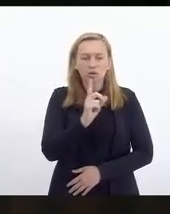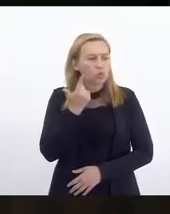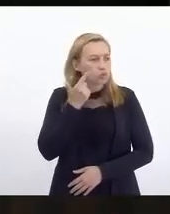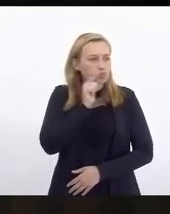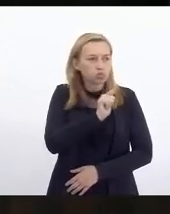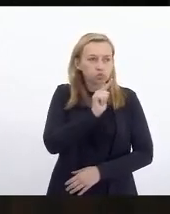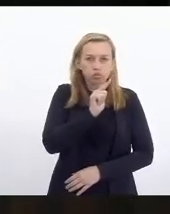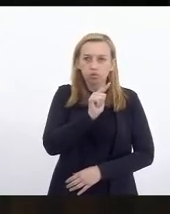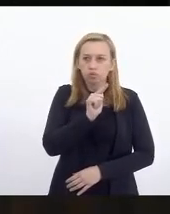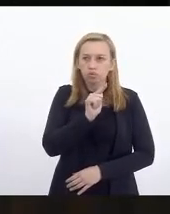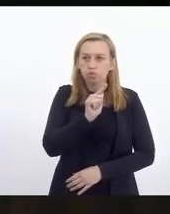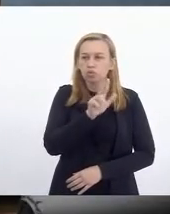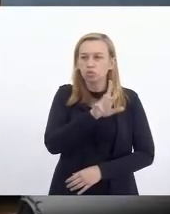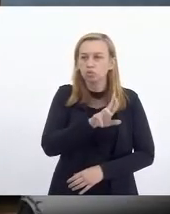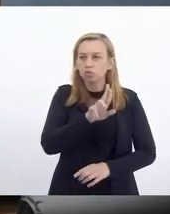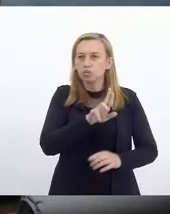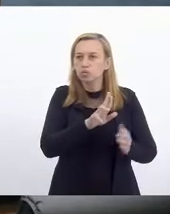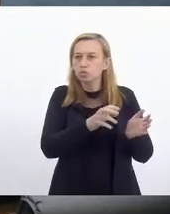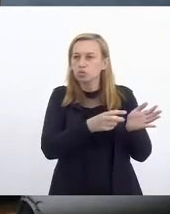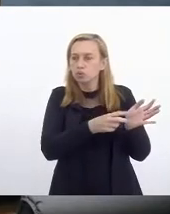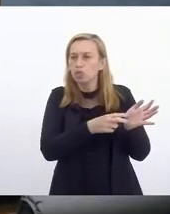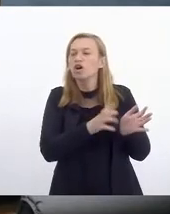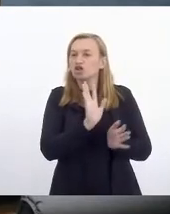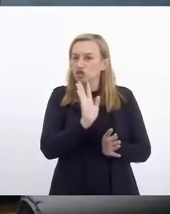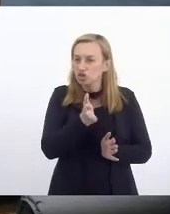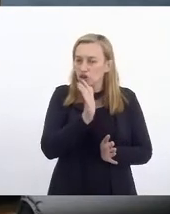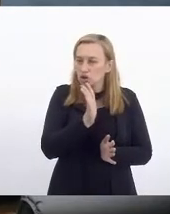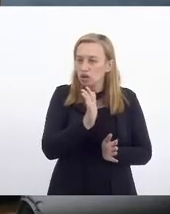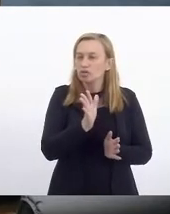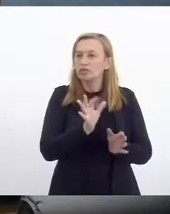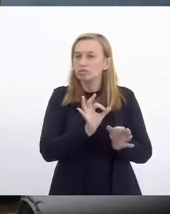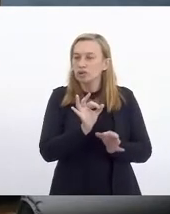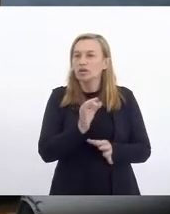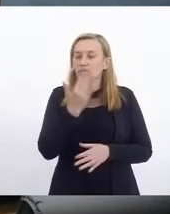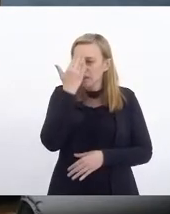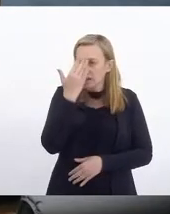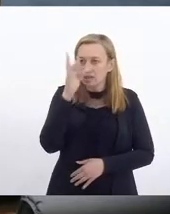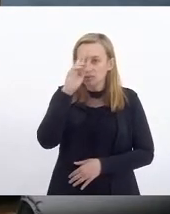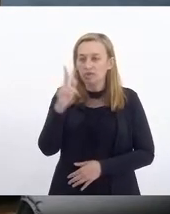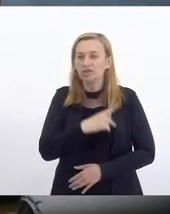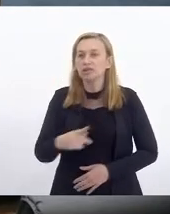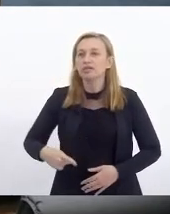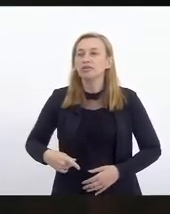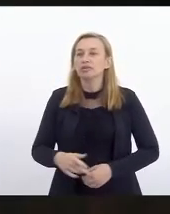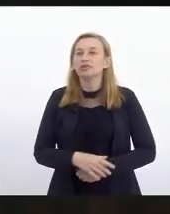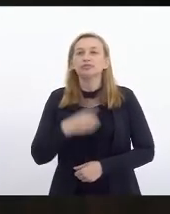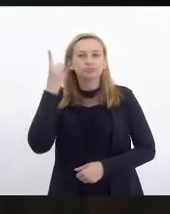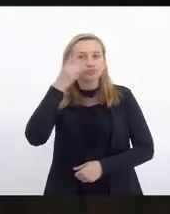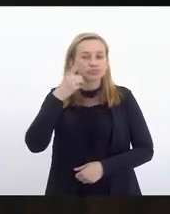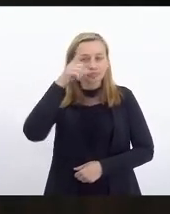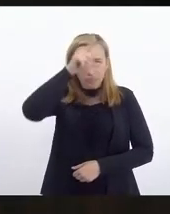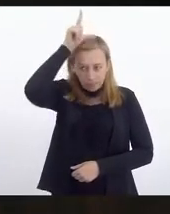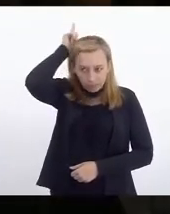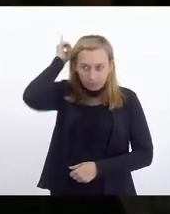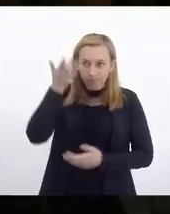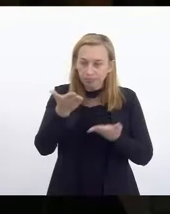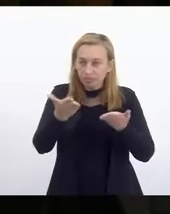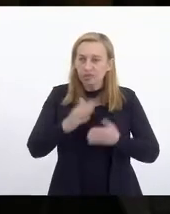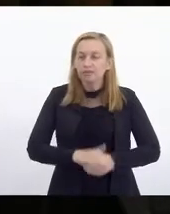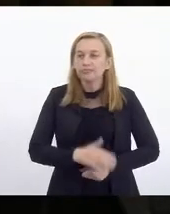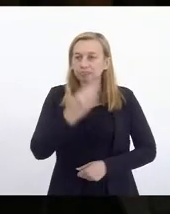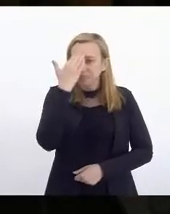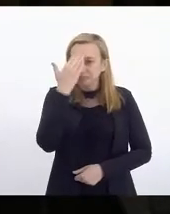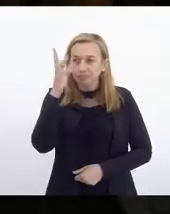conseguindo fazer por aplicativo. Já foi feito, deputado. Obrigado, presidente. Muito obrigado. Deputado Luiz Paulo, por favor. Muito obrigado,